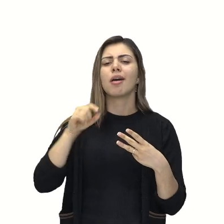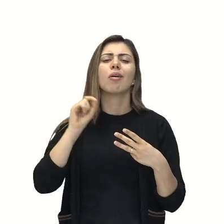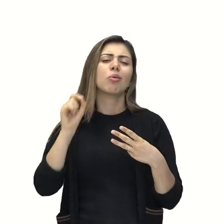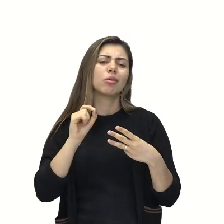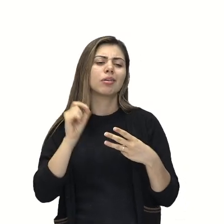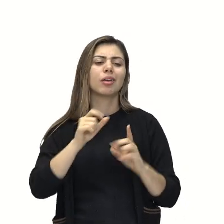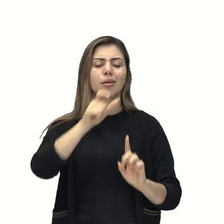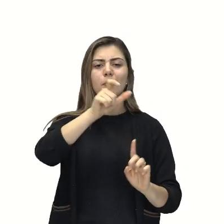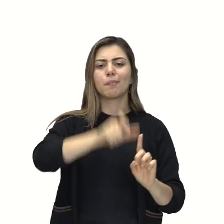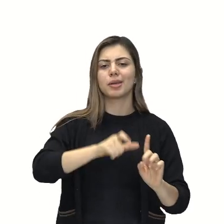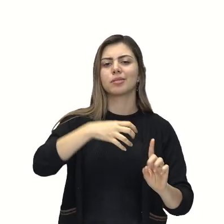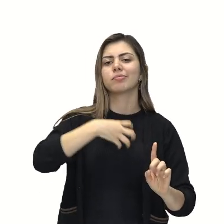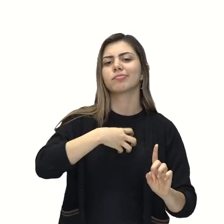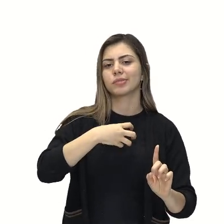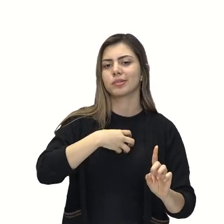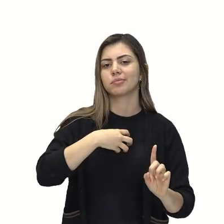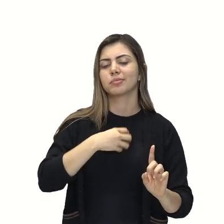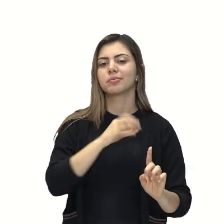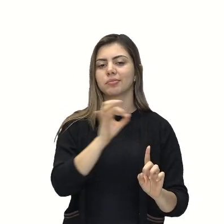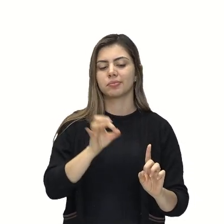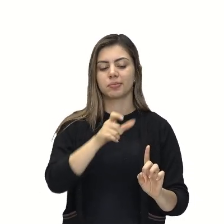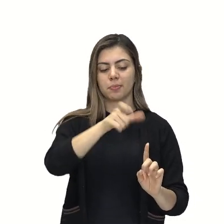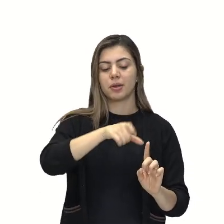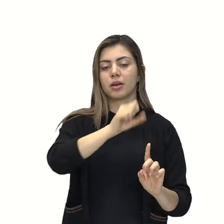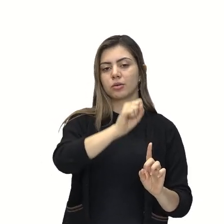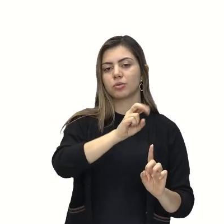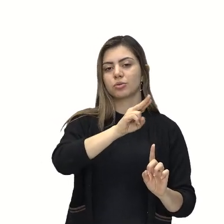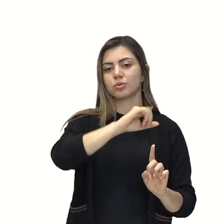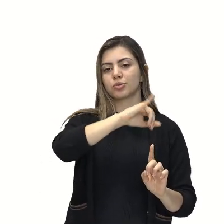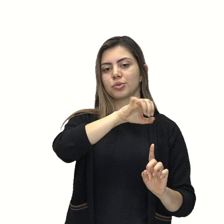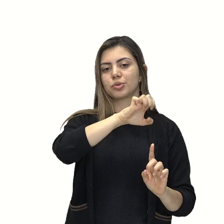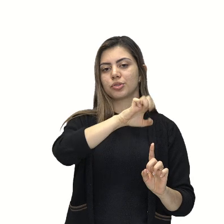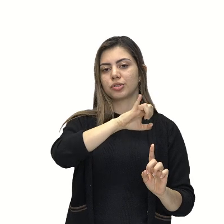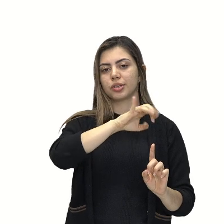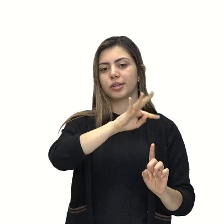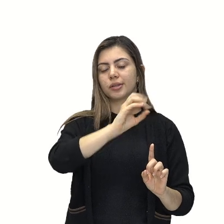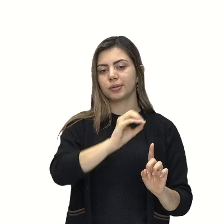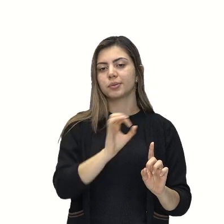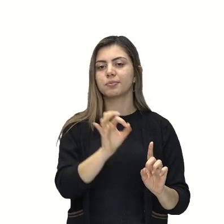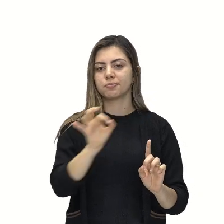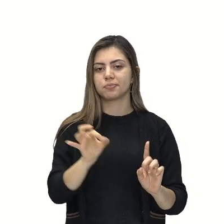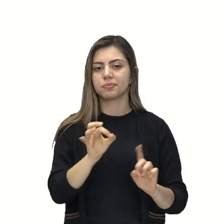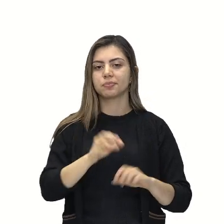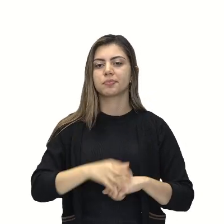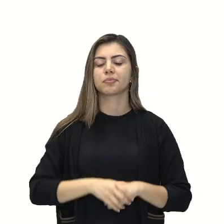quem, professora? De um ser. E esse ser nós vamos chamar de